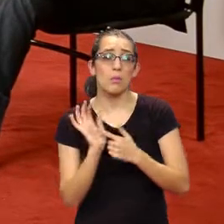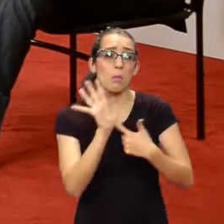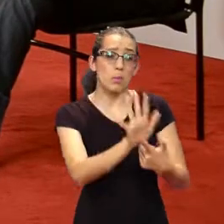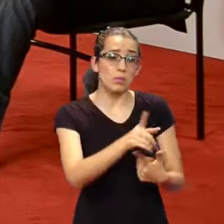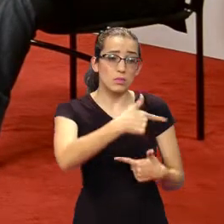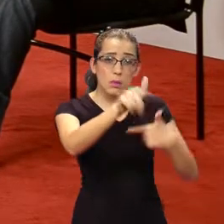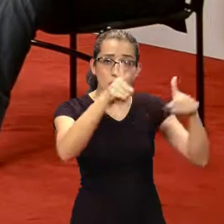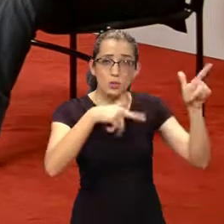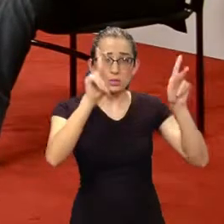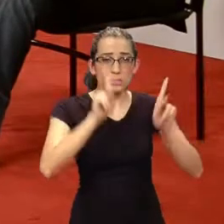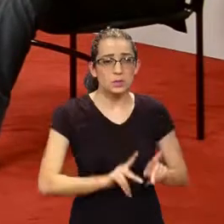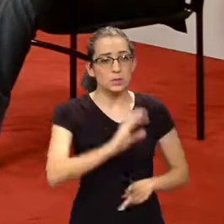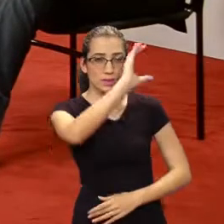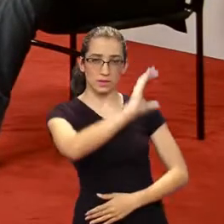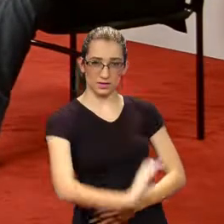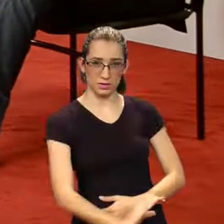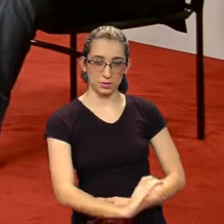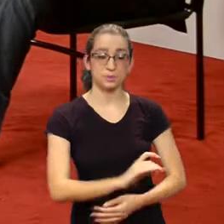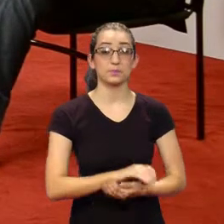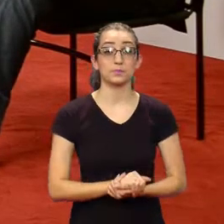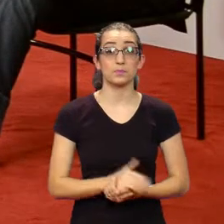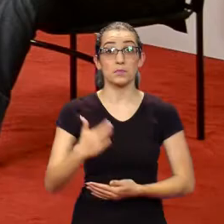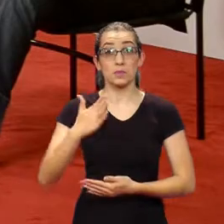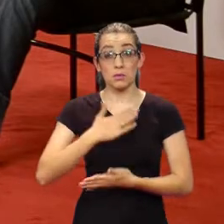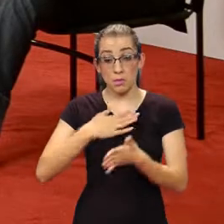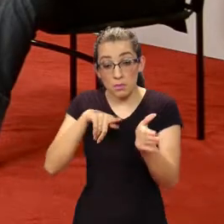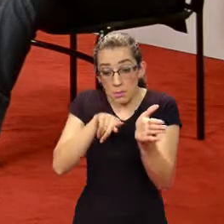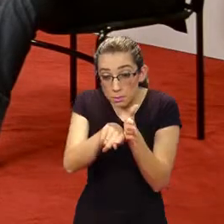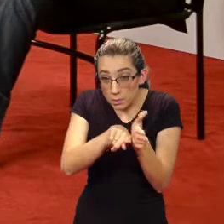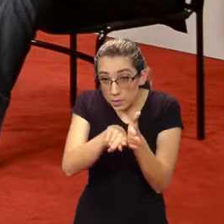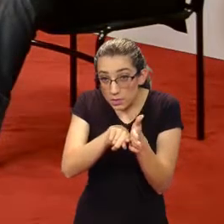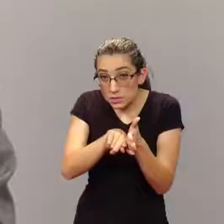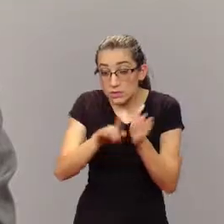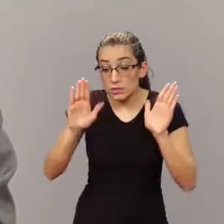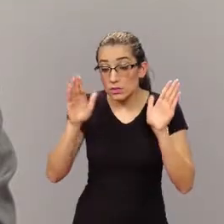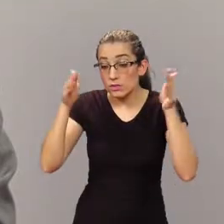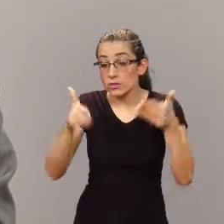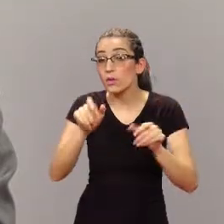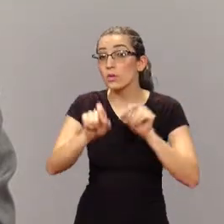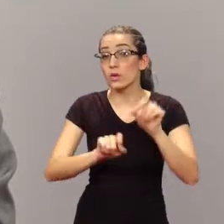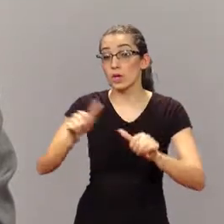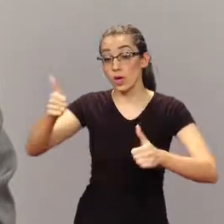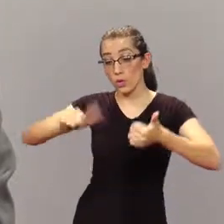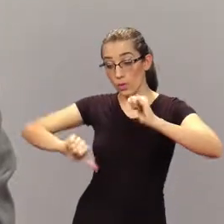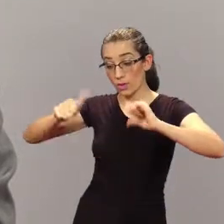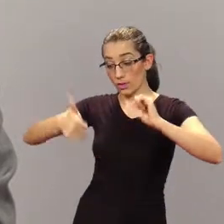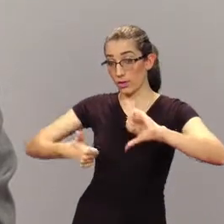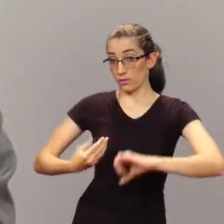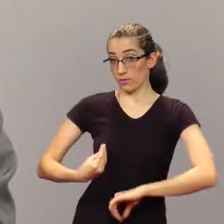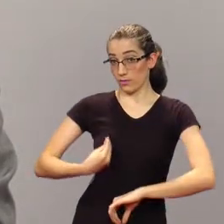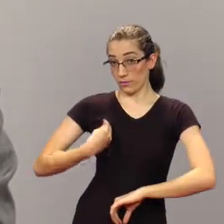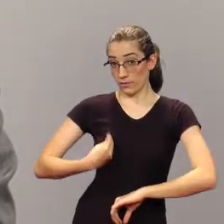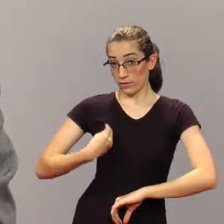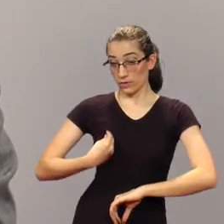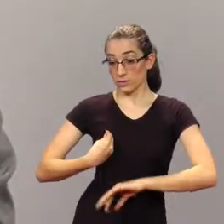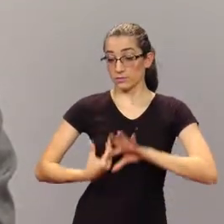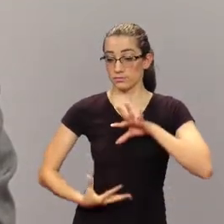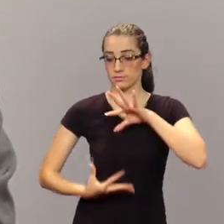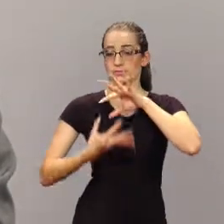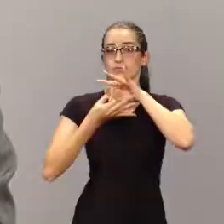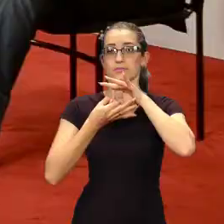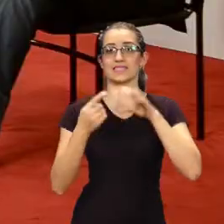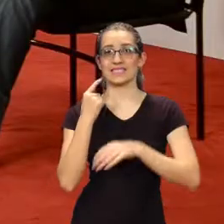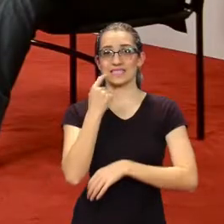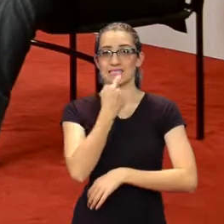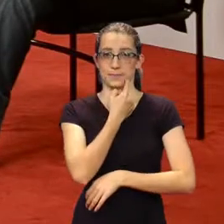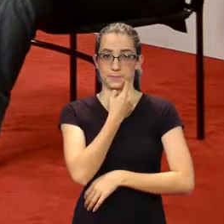consome a odontologia. Perfeito. A minha linha de pesquisa, ela trata sobre essa questão da qualidade de vida